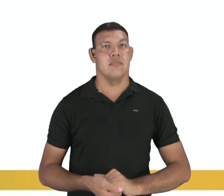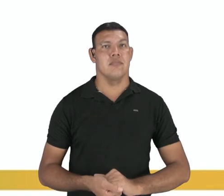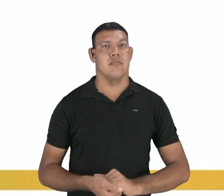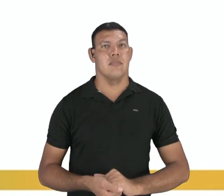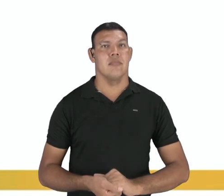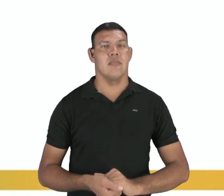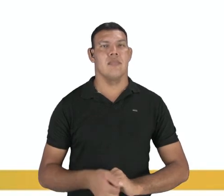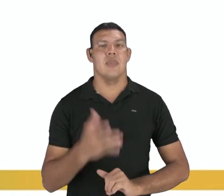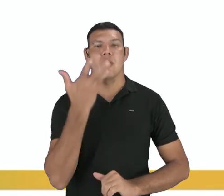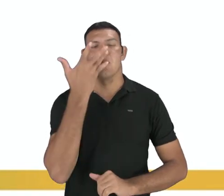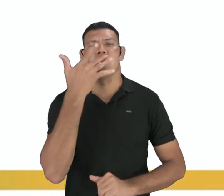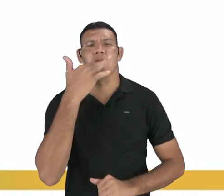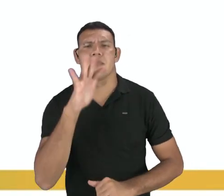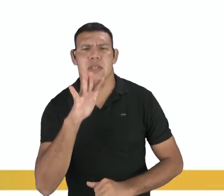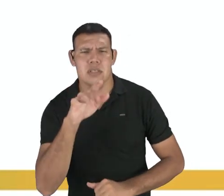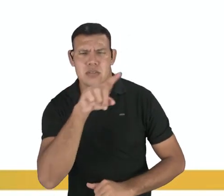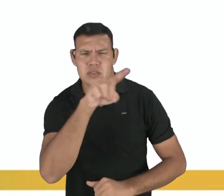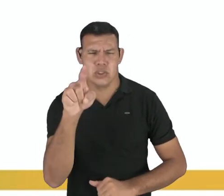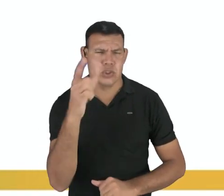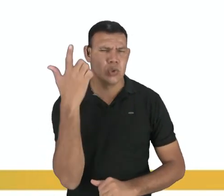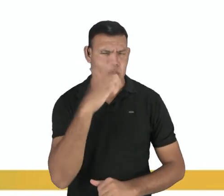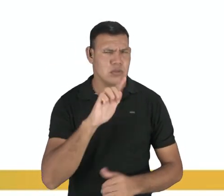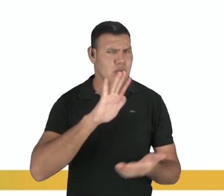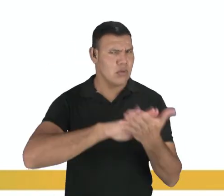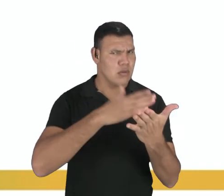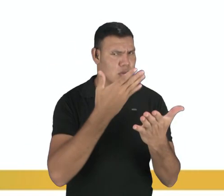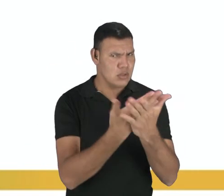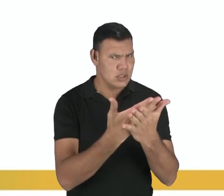Vocês conseguiram entender? Conseguiram interpretar?